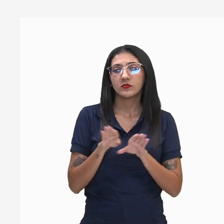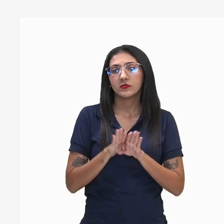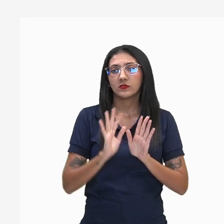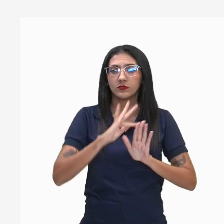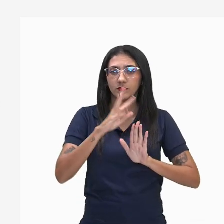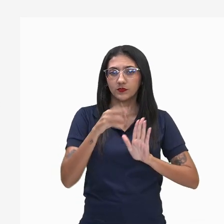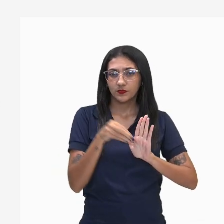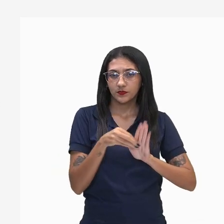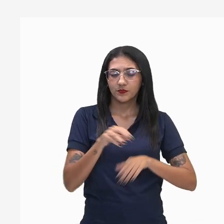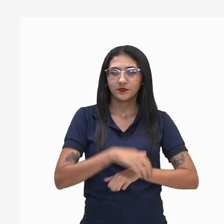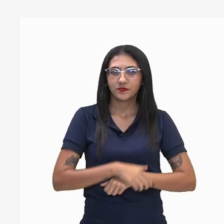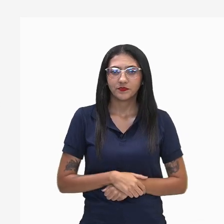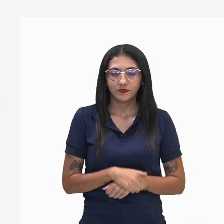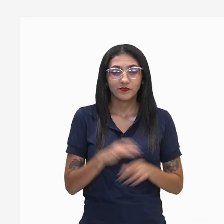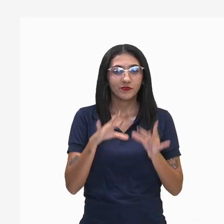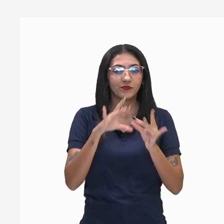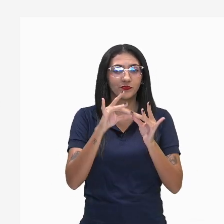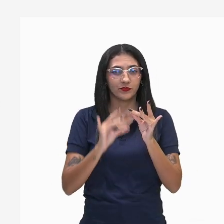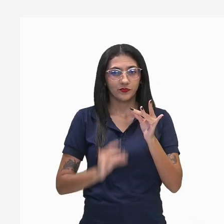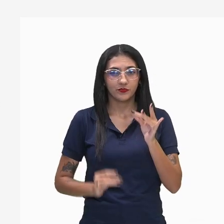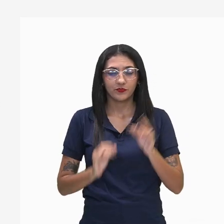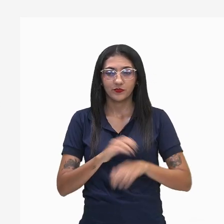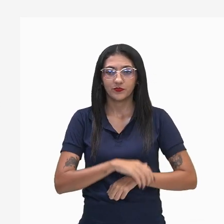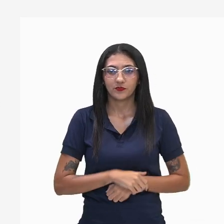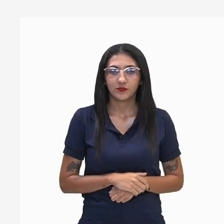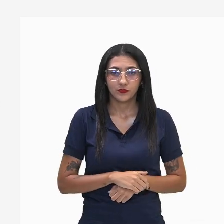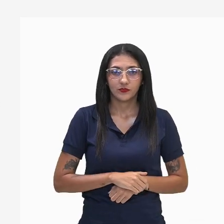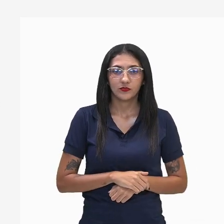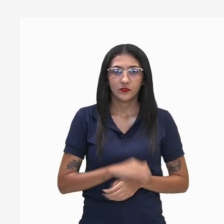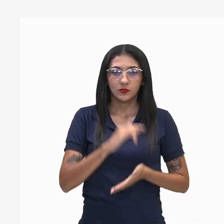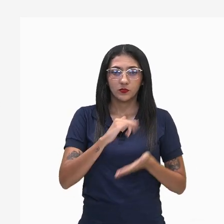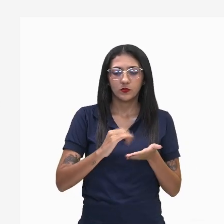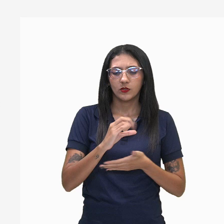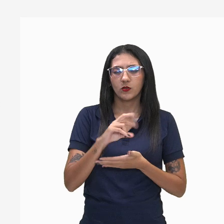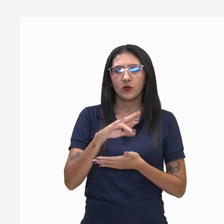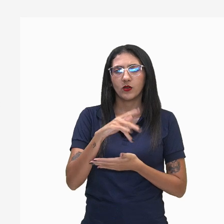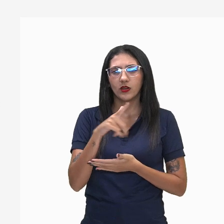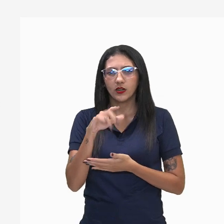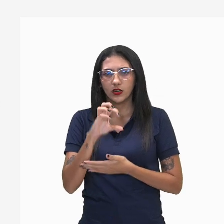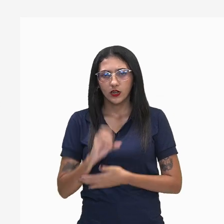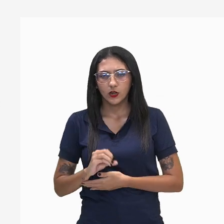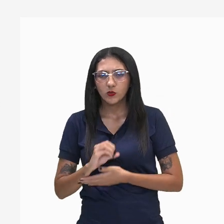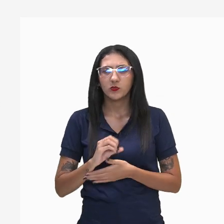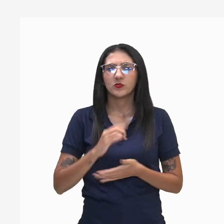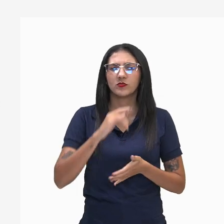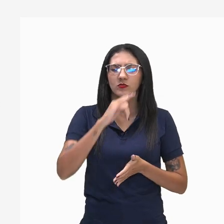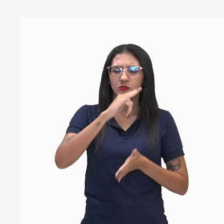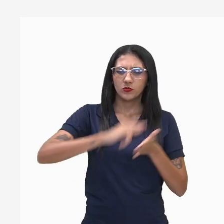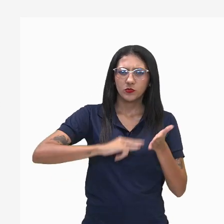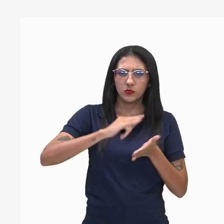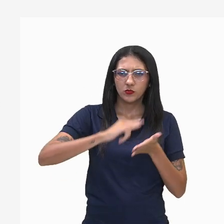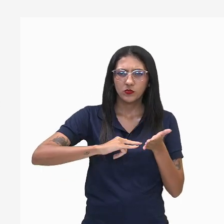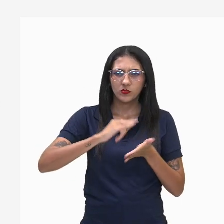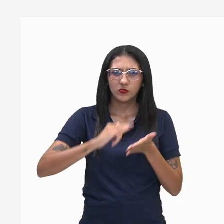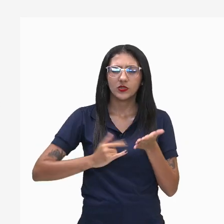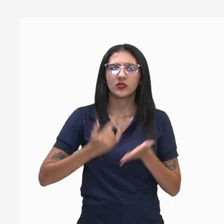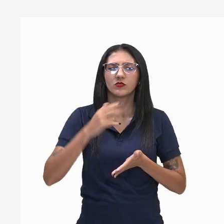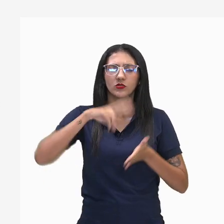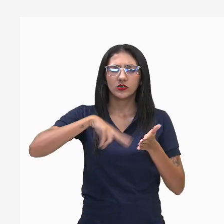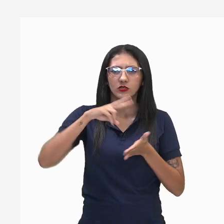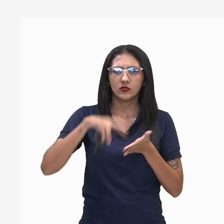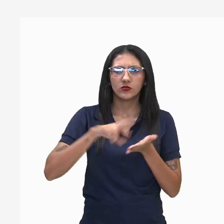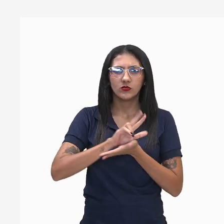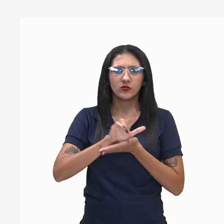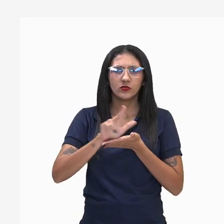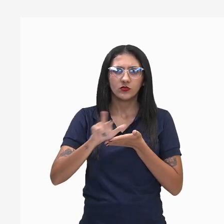amazônicas. Detalhamento do objeto: o Corão, o Bhagavad Gita, a Torá, os Vedas,